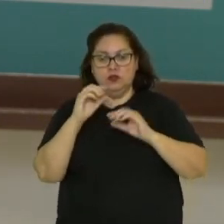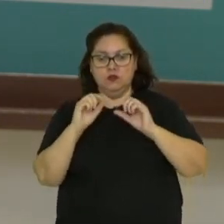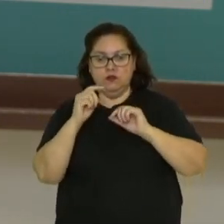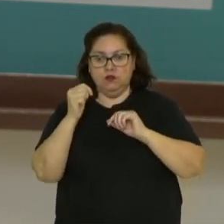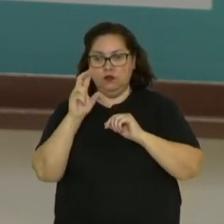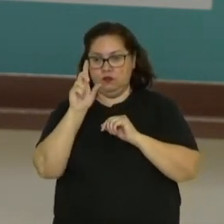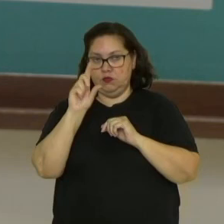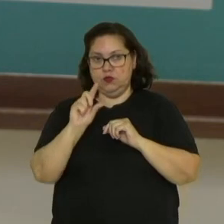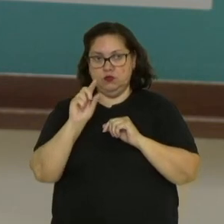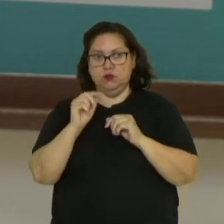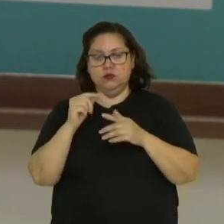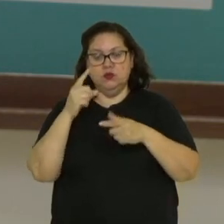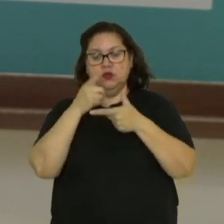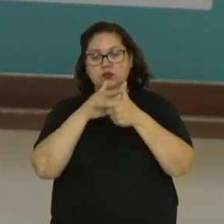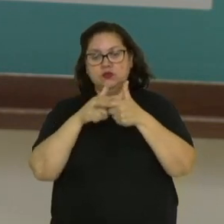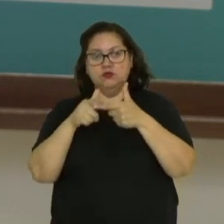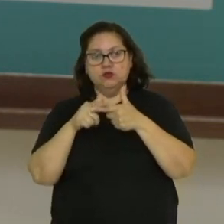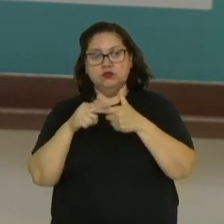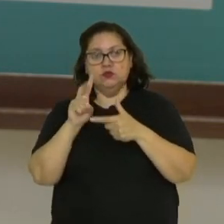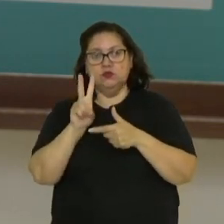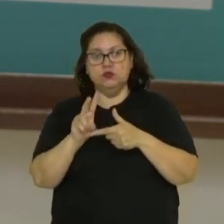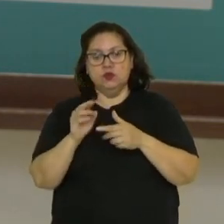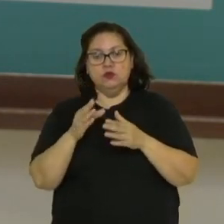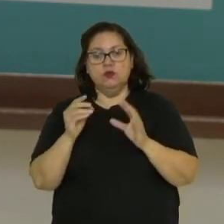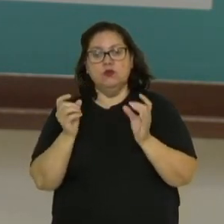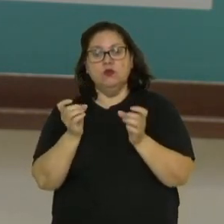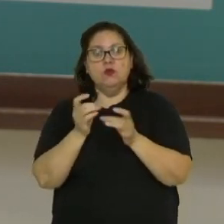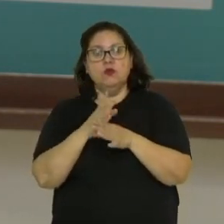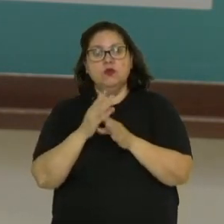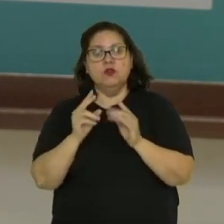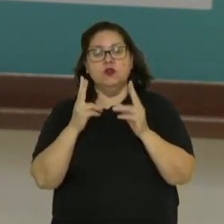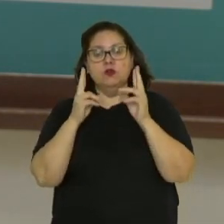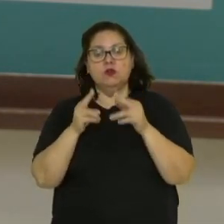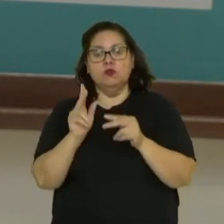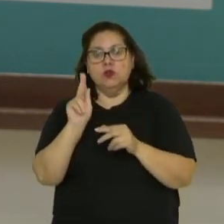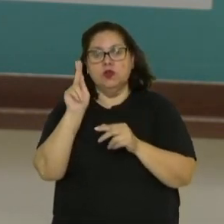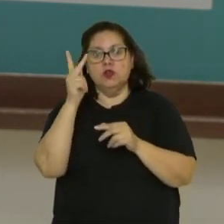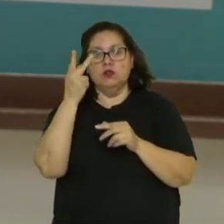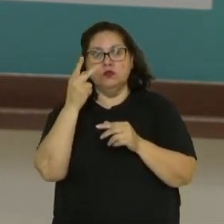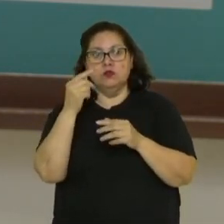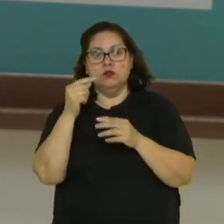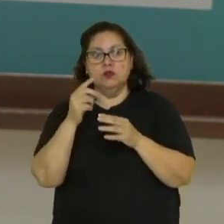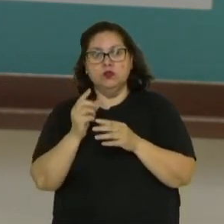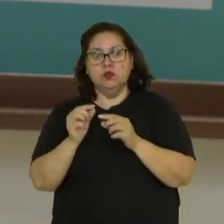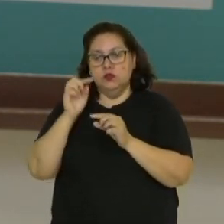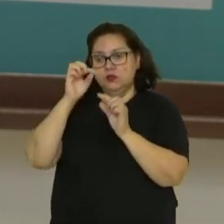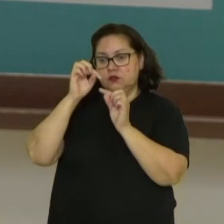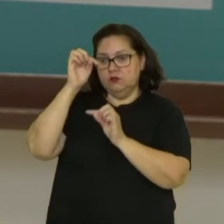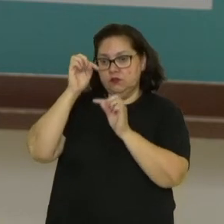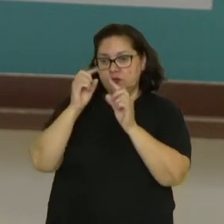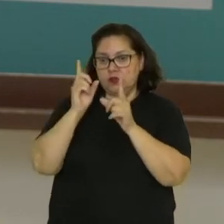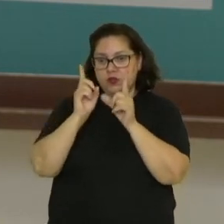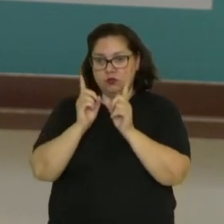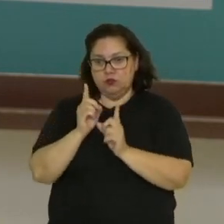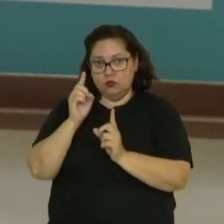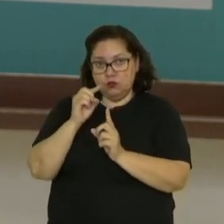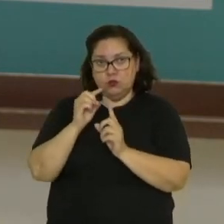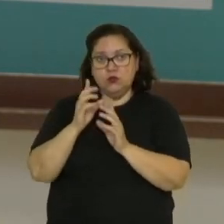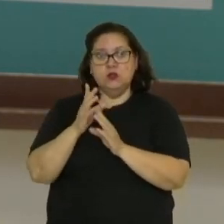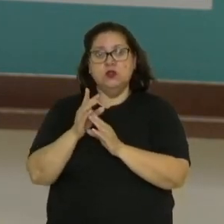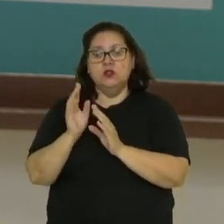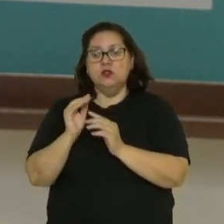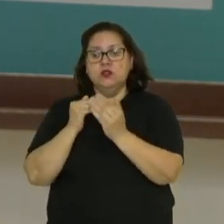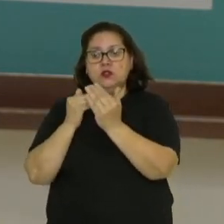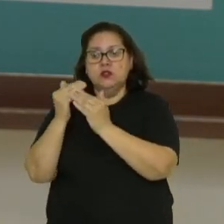cone menor, dividido pelo volume do cone original, que é igual à altura do cone menor aqui